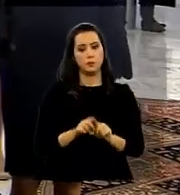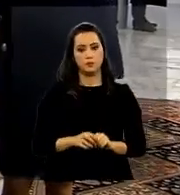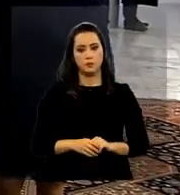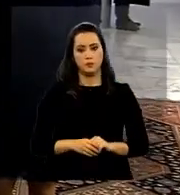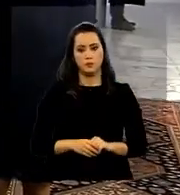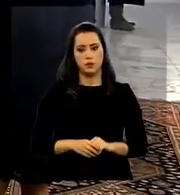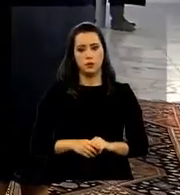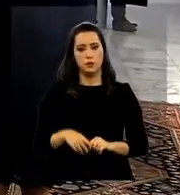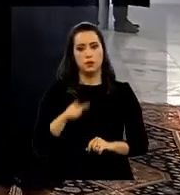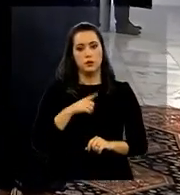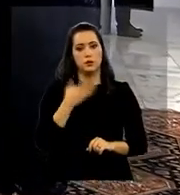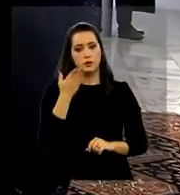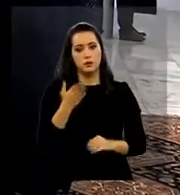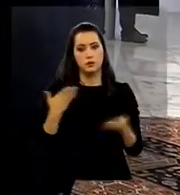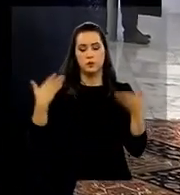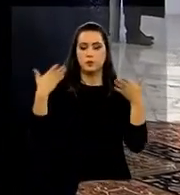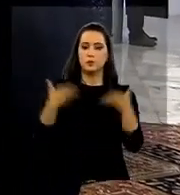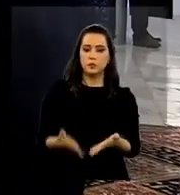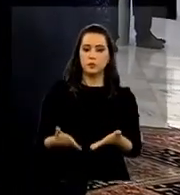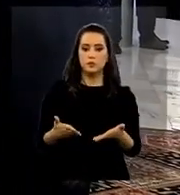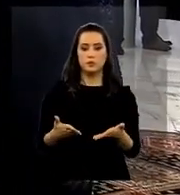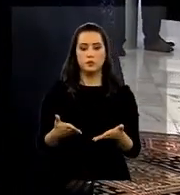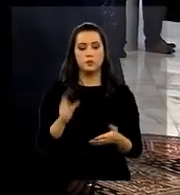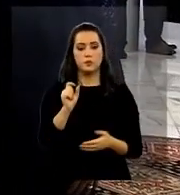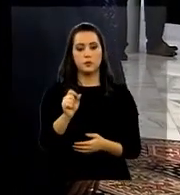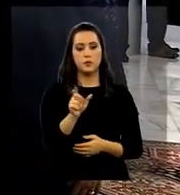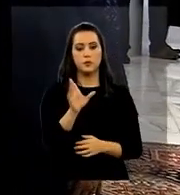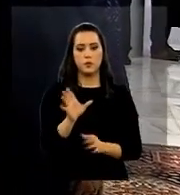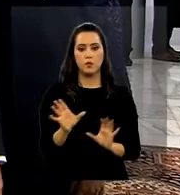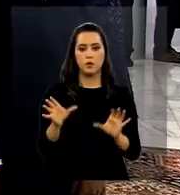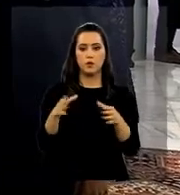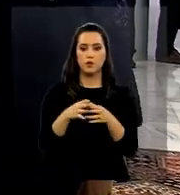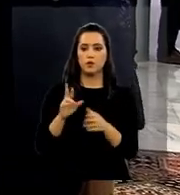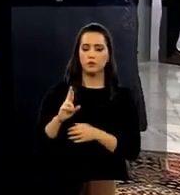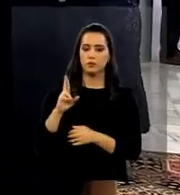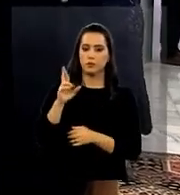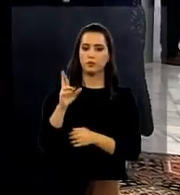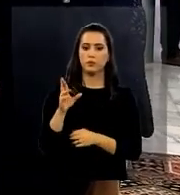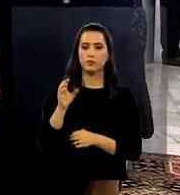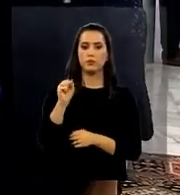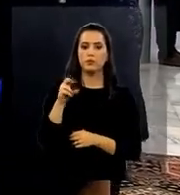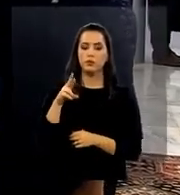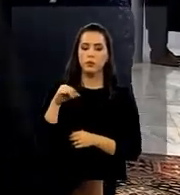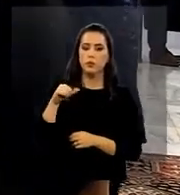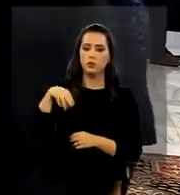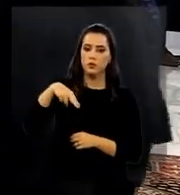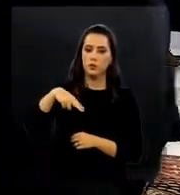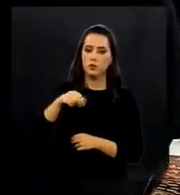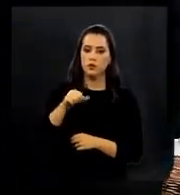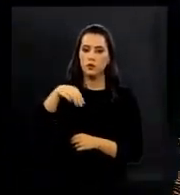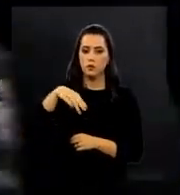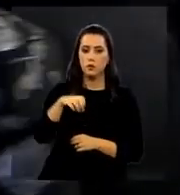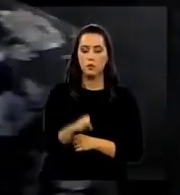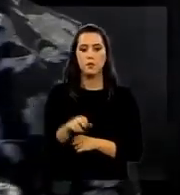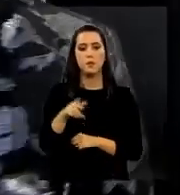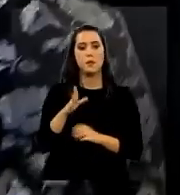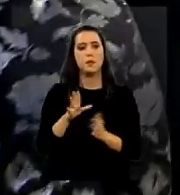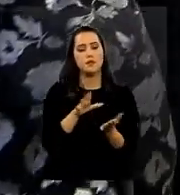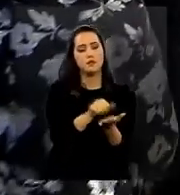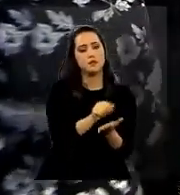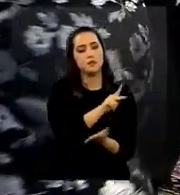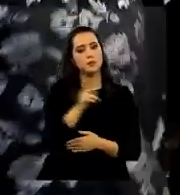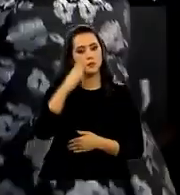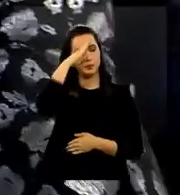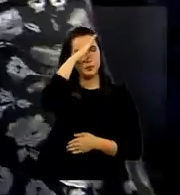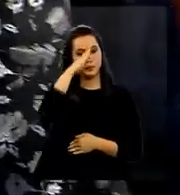e temos aí a participação dessa autoridade do Suriname na posse do presidente